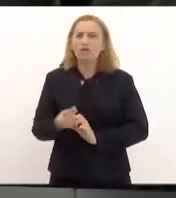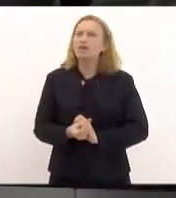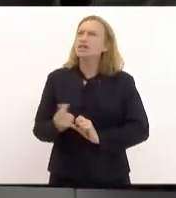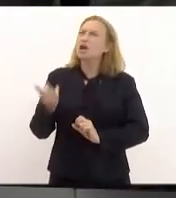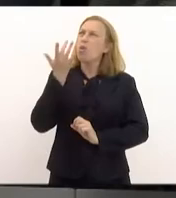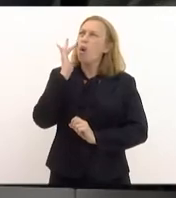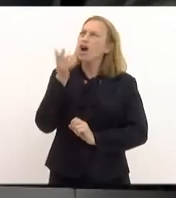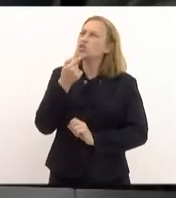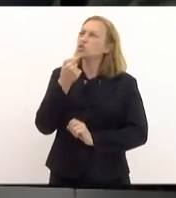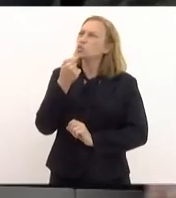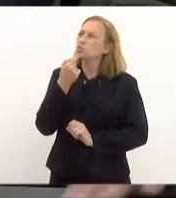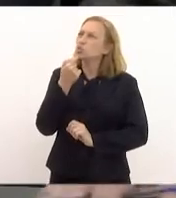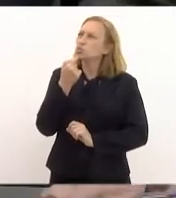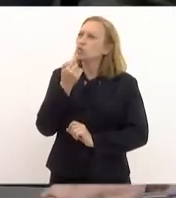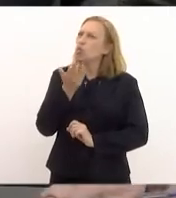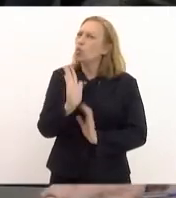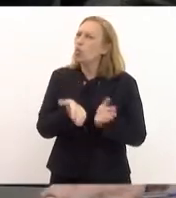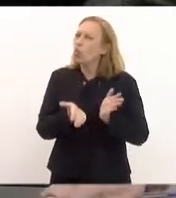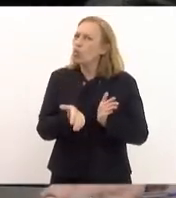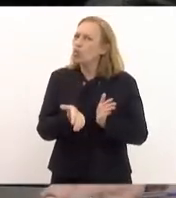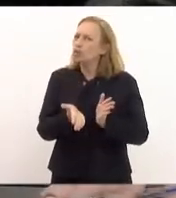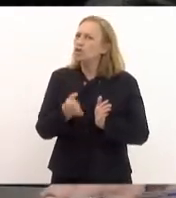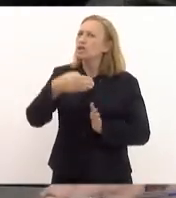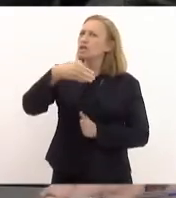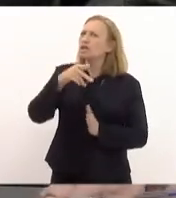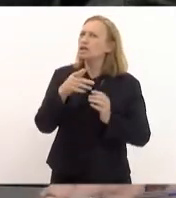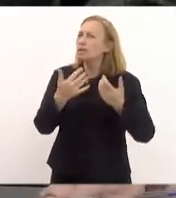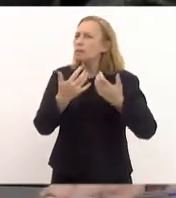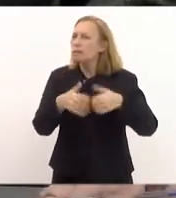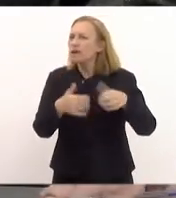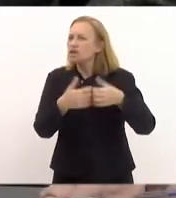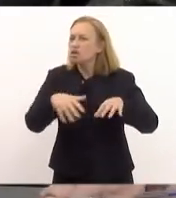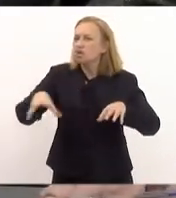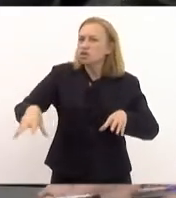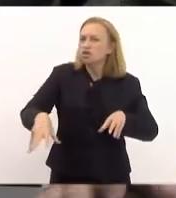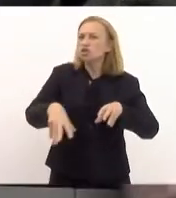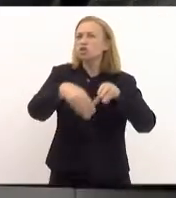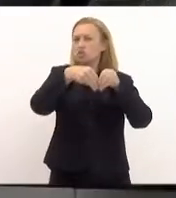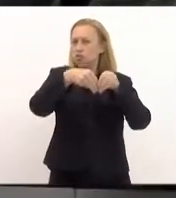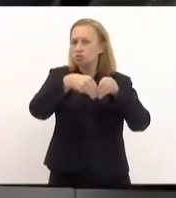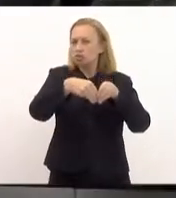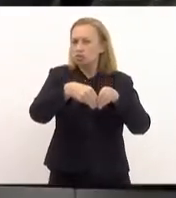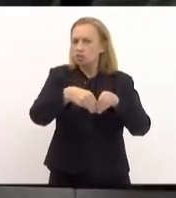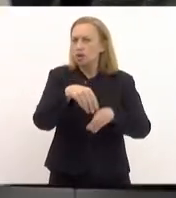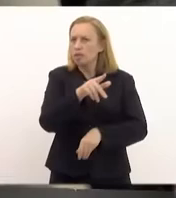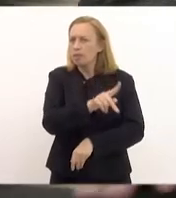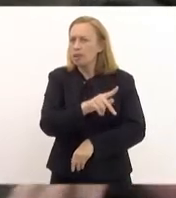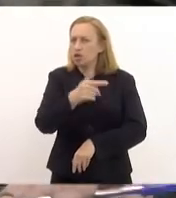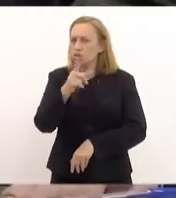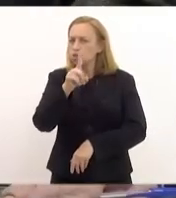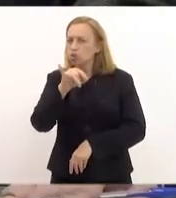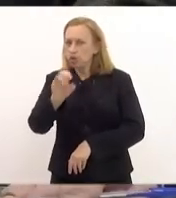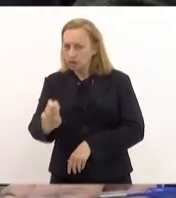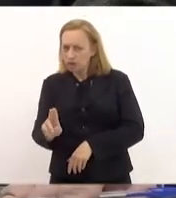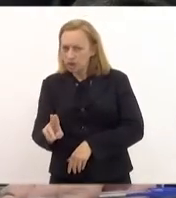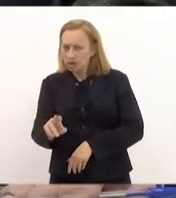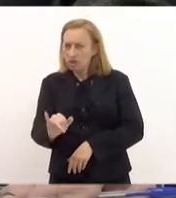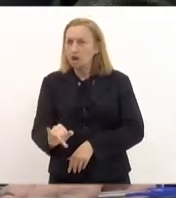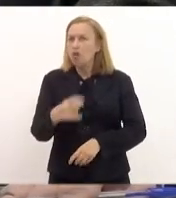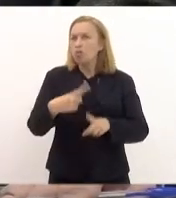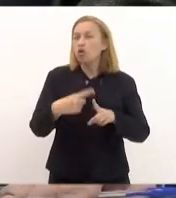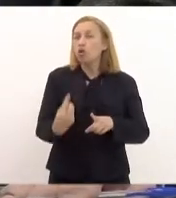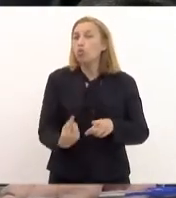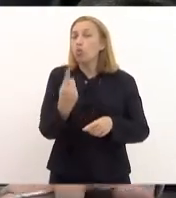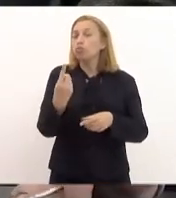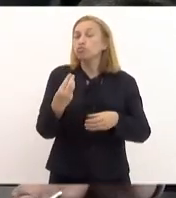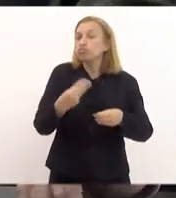acho que saiu hoje, já saiu Petrópolis sendo inserida dentro do PEDUI. É, porque o único município que